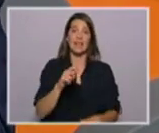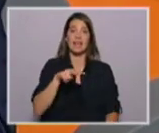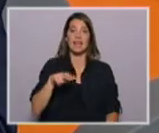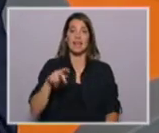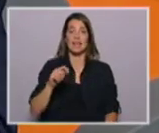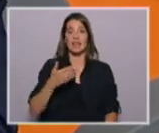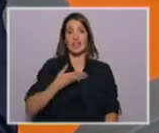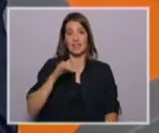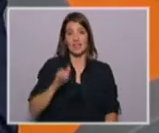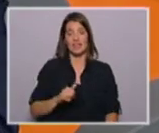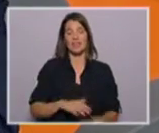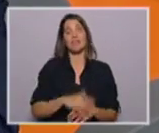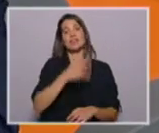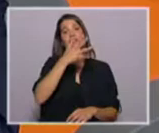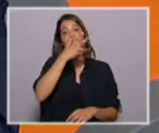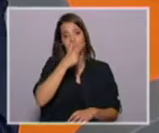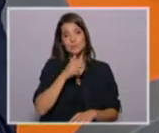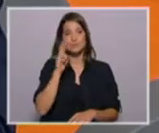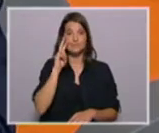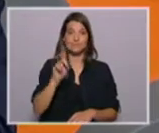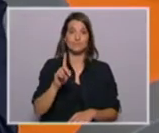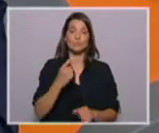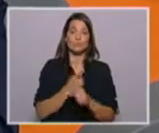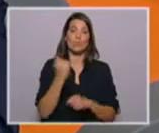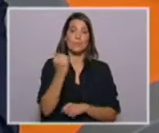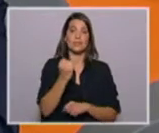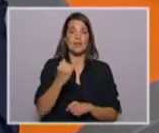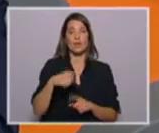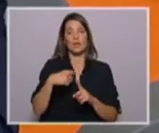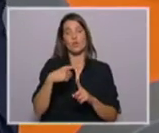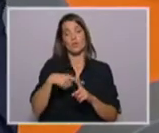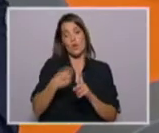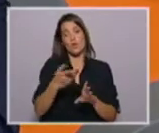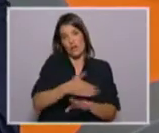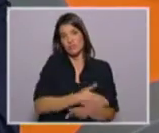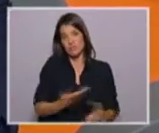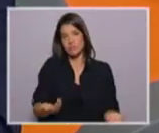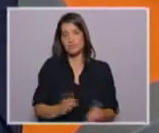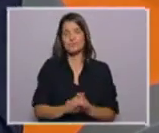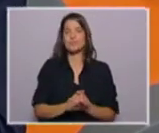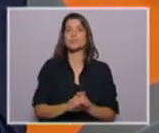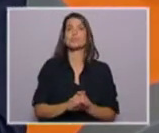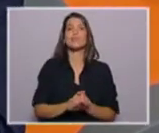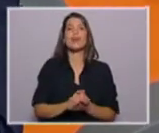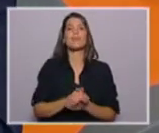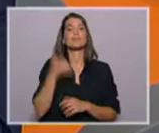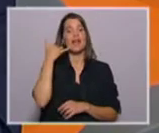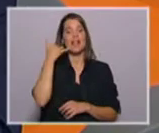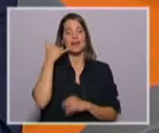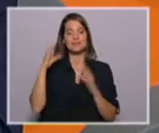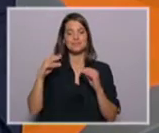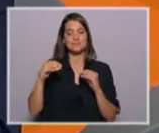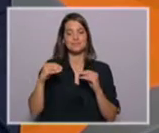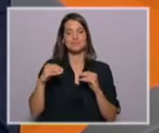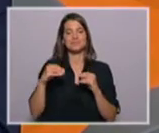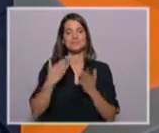infelizmente não teve a ocasião de ver, porque foi assassinado no ano anterior. E quem tem um diálogo telefónico que